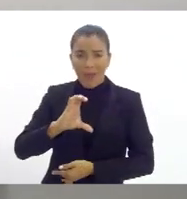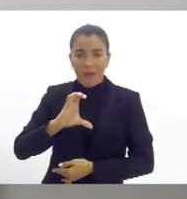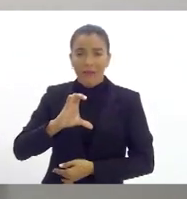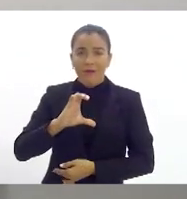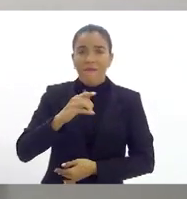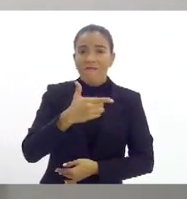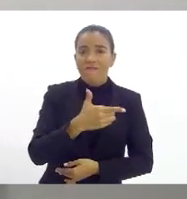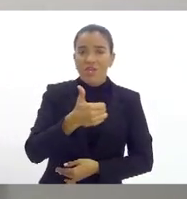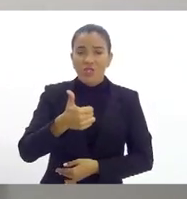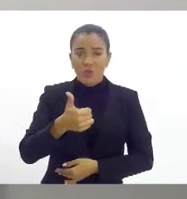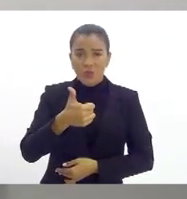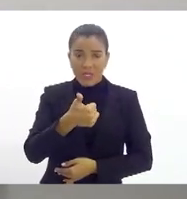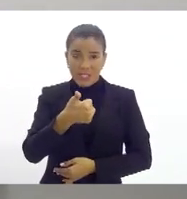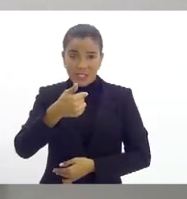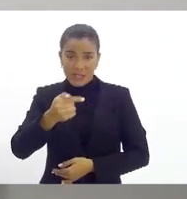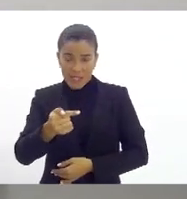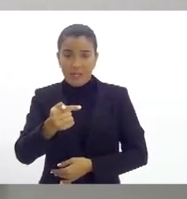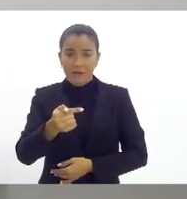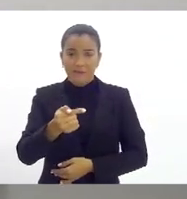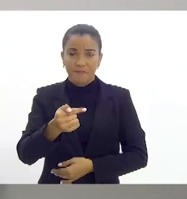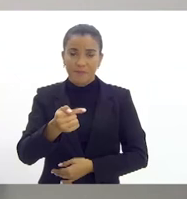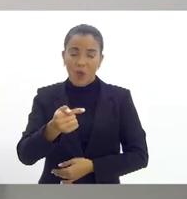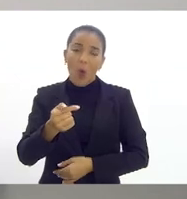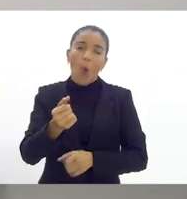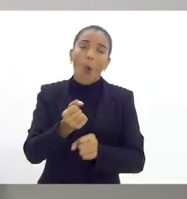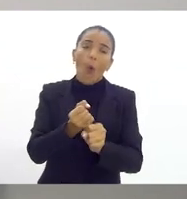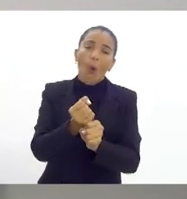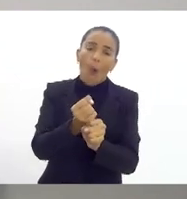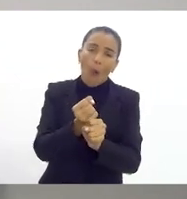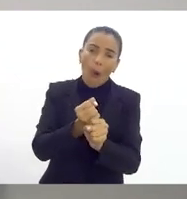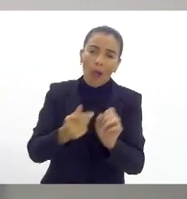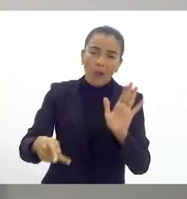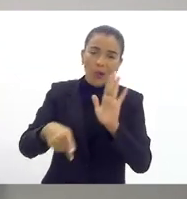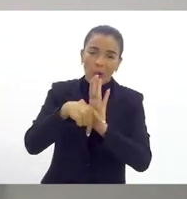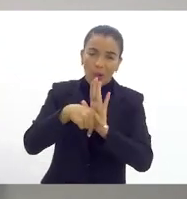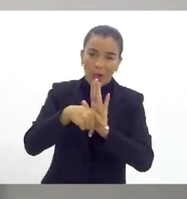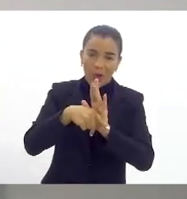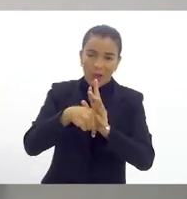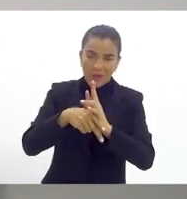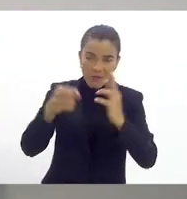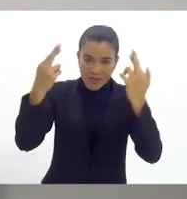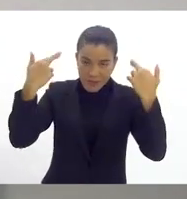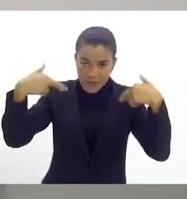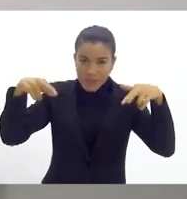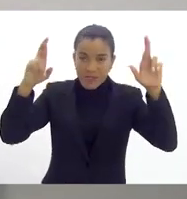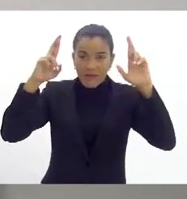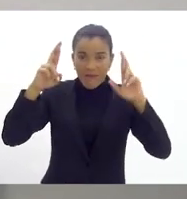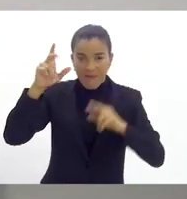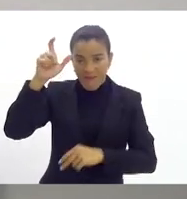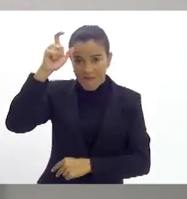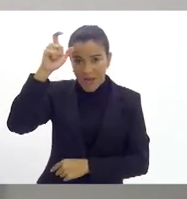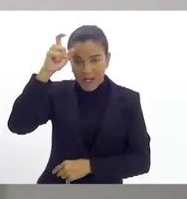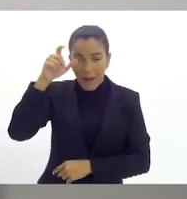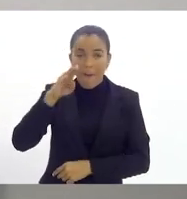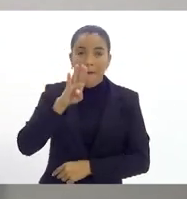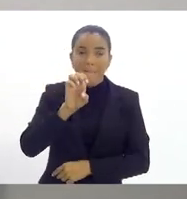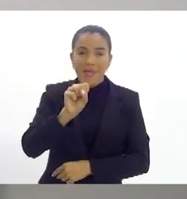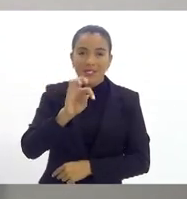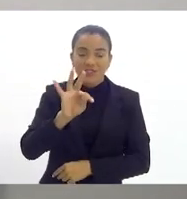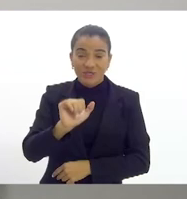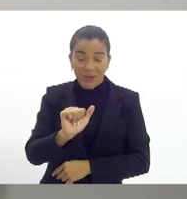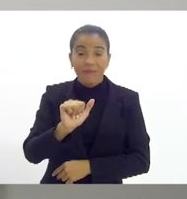né o primeiro ano da besta né assim a gente pode dizer eles